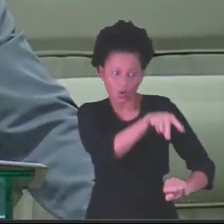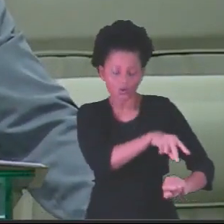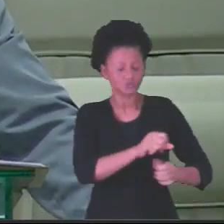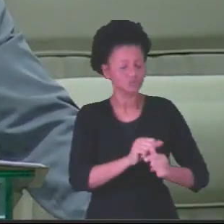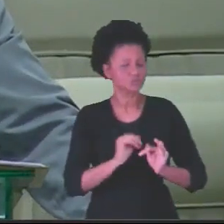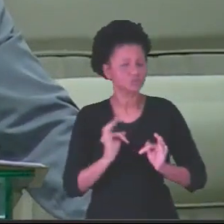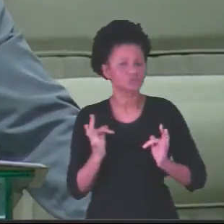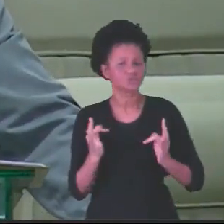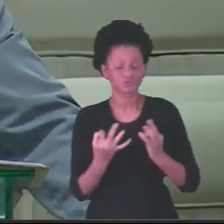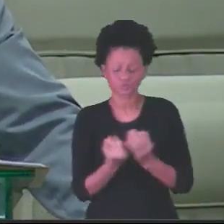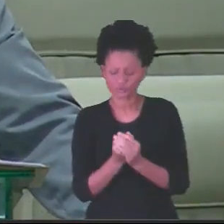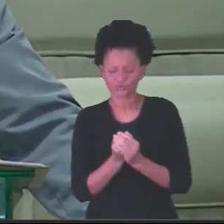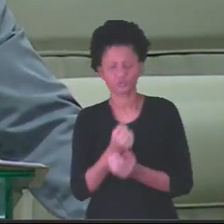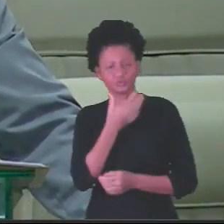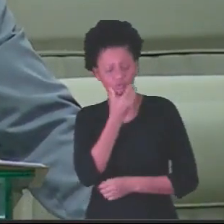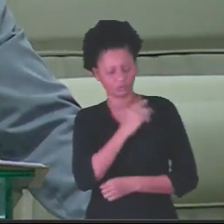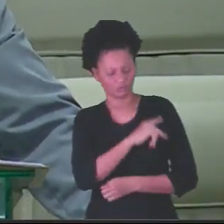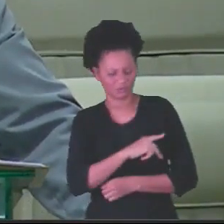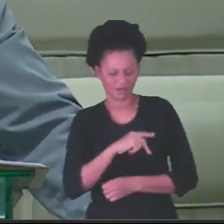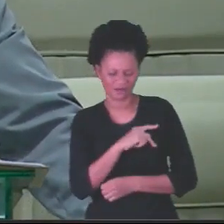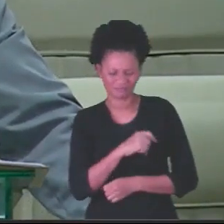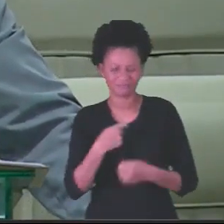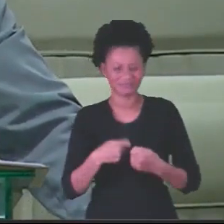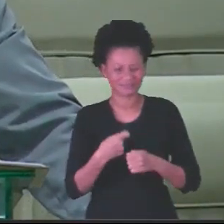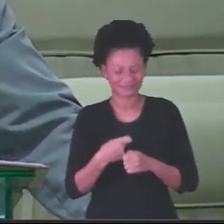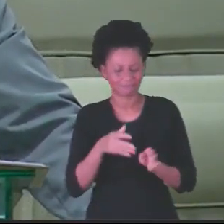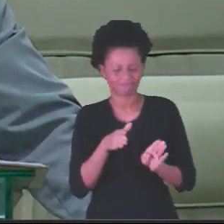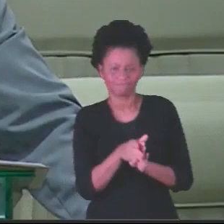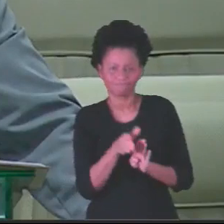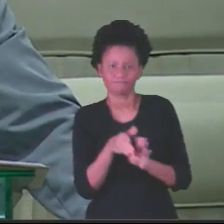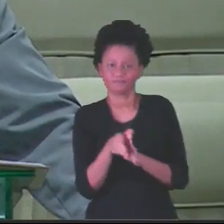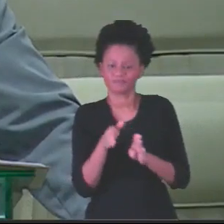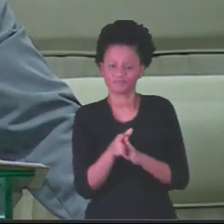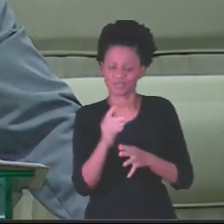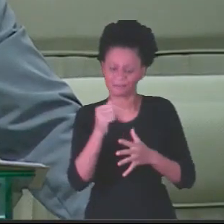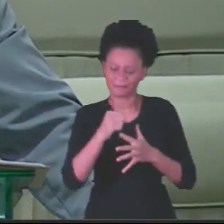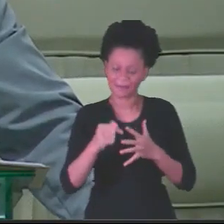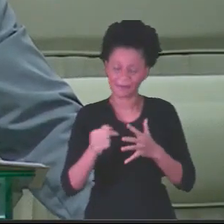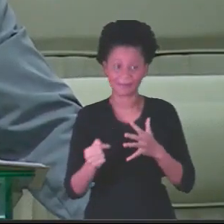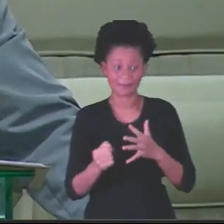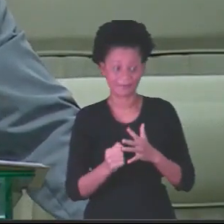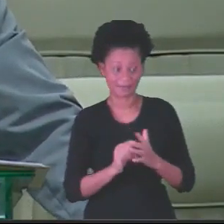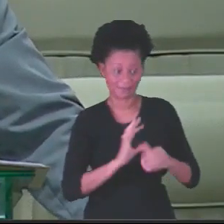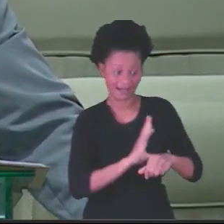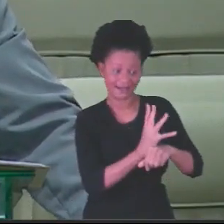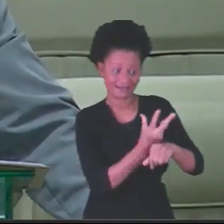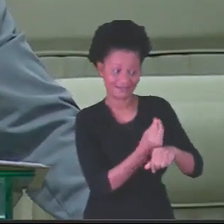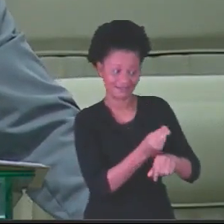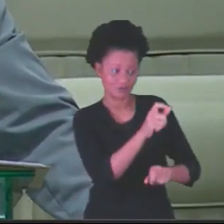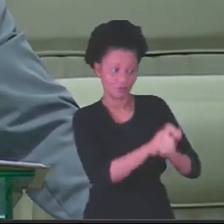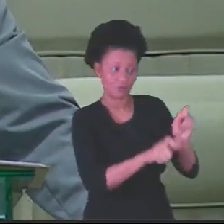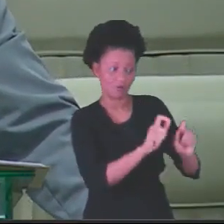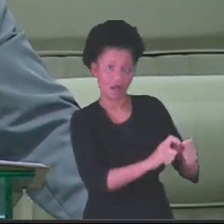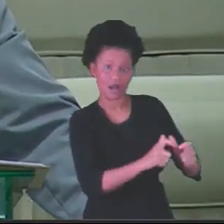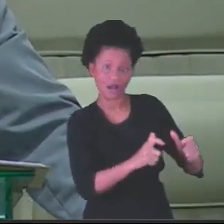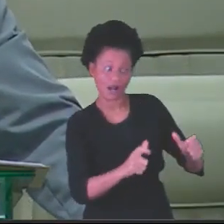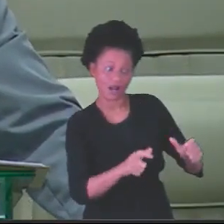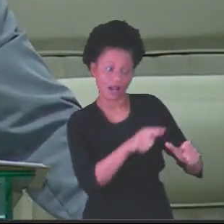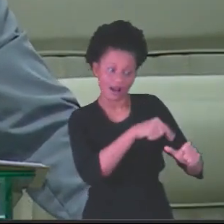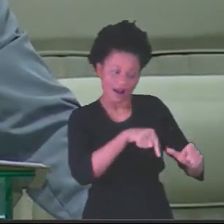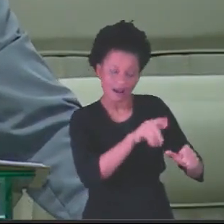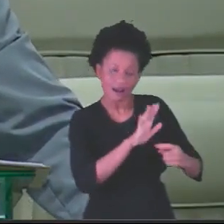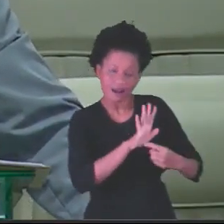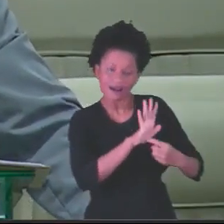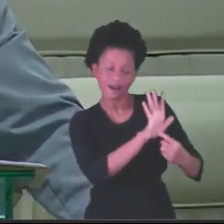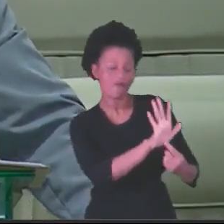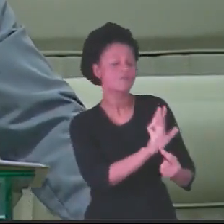igreja de filipos ele vai mostrar a grande alegria